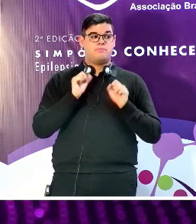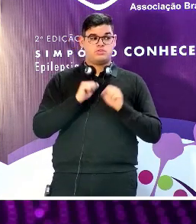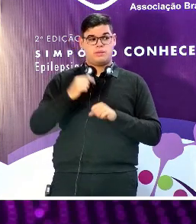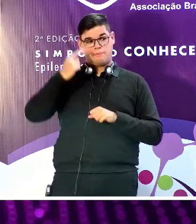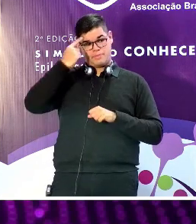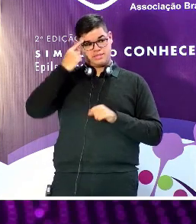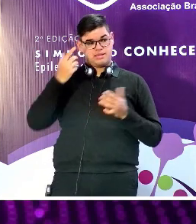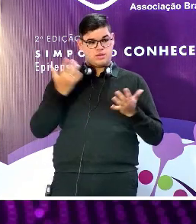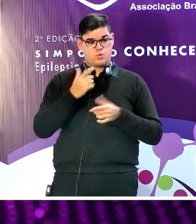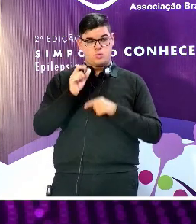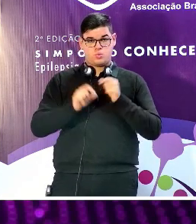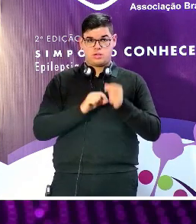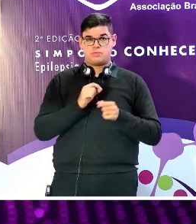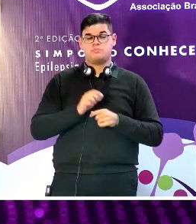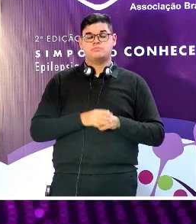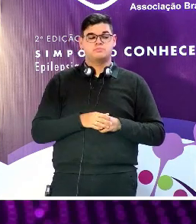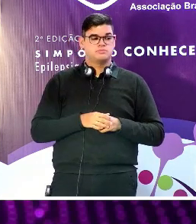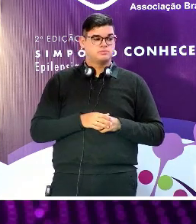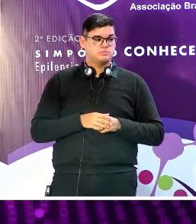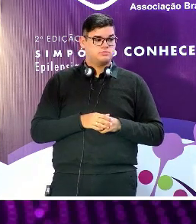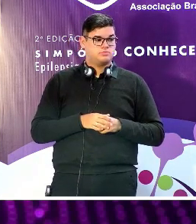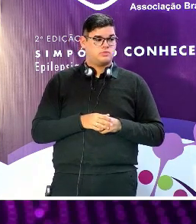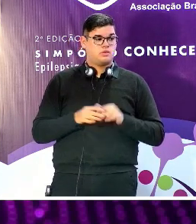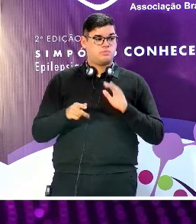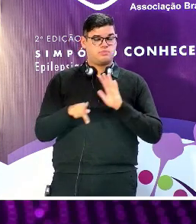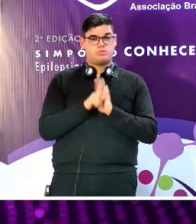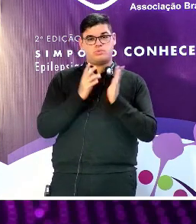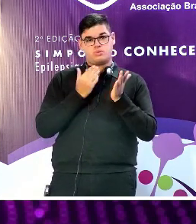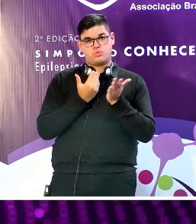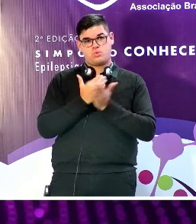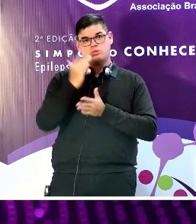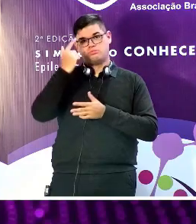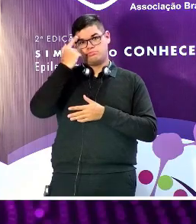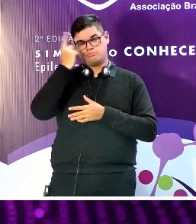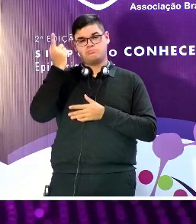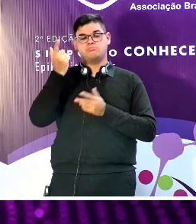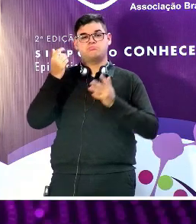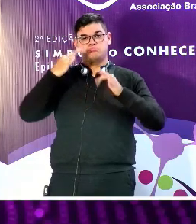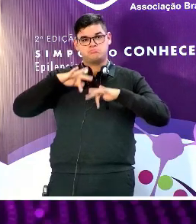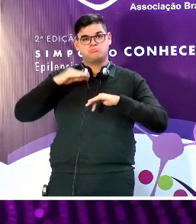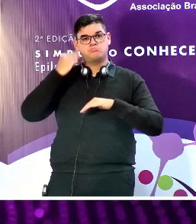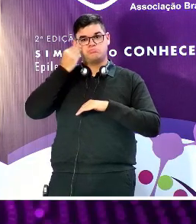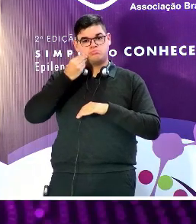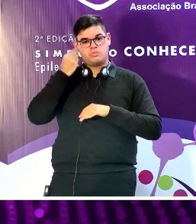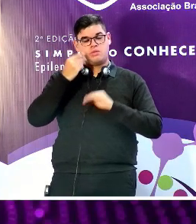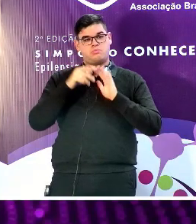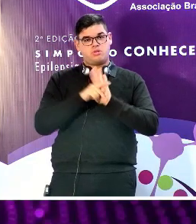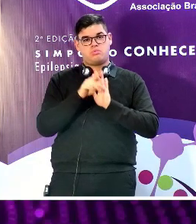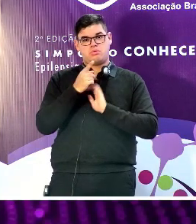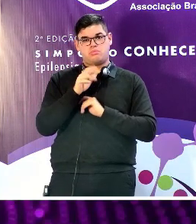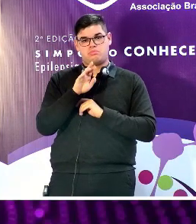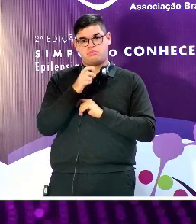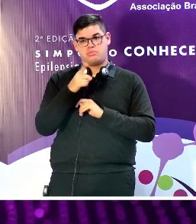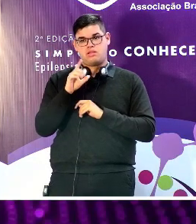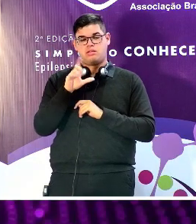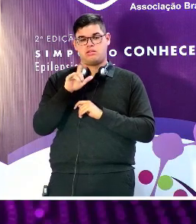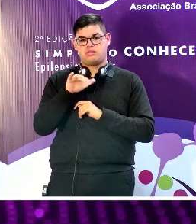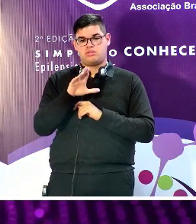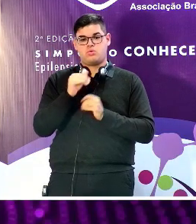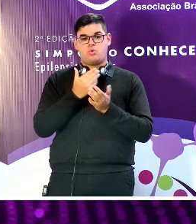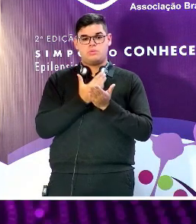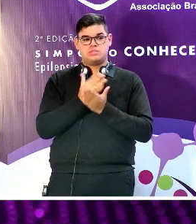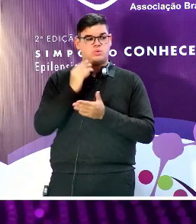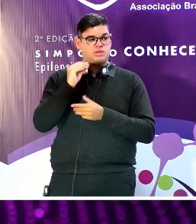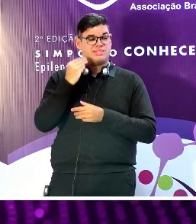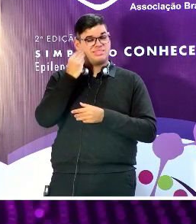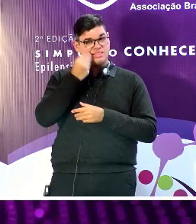pensar, né, em iniciar, né, finalizar os testes pré-clínicos para iniciar os testes